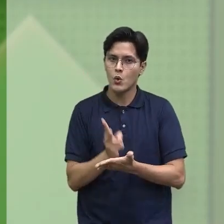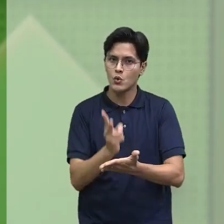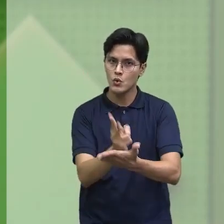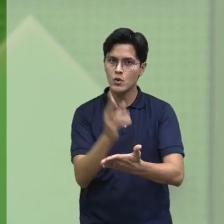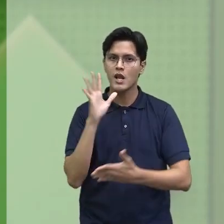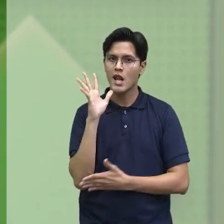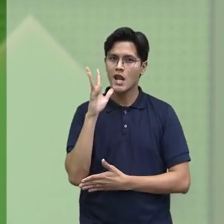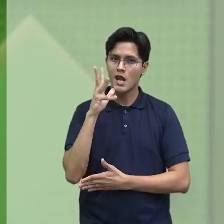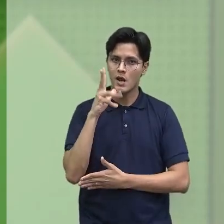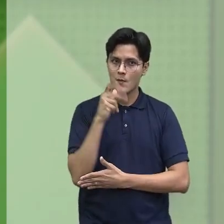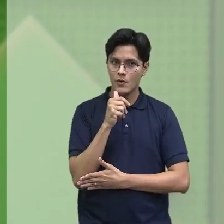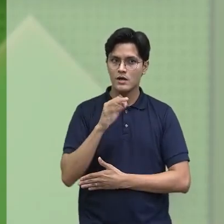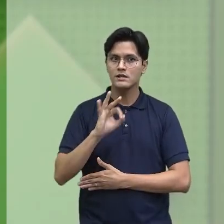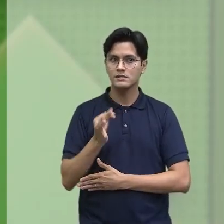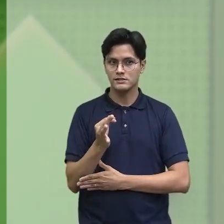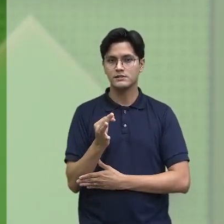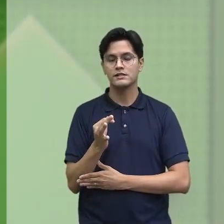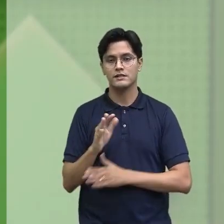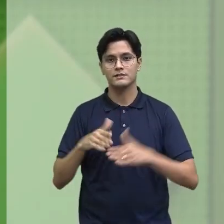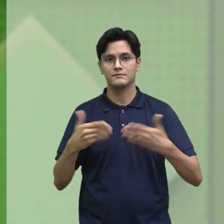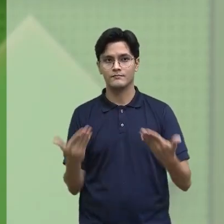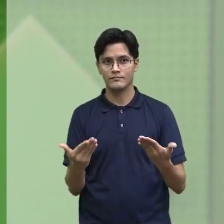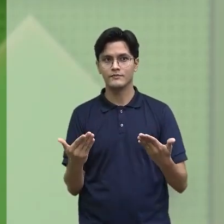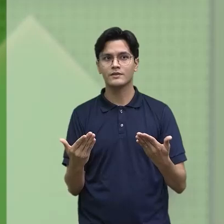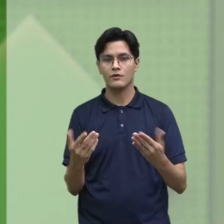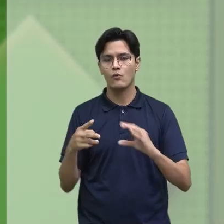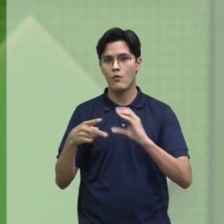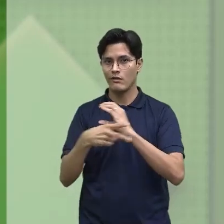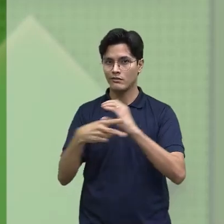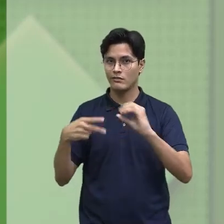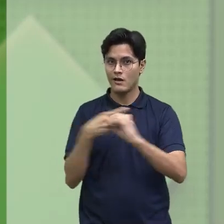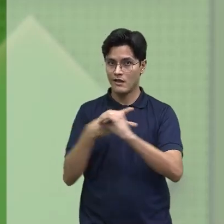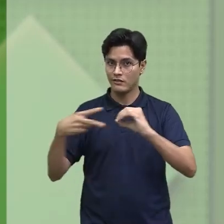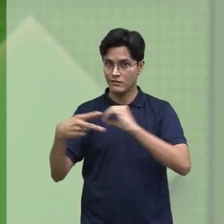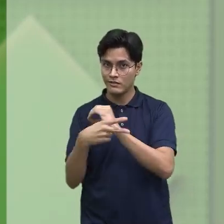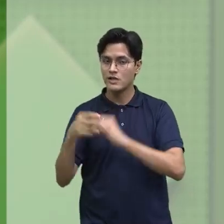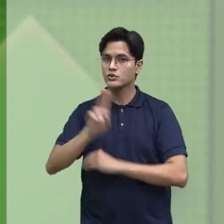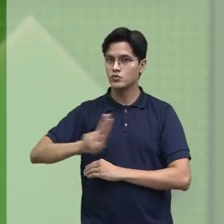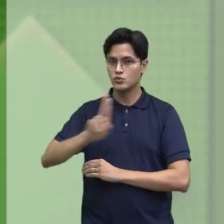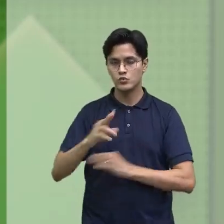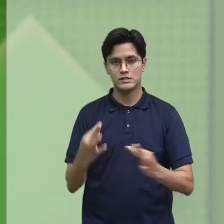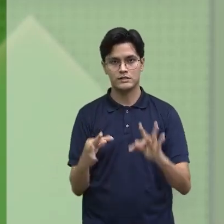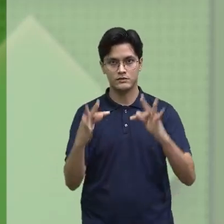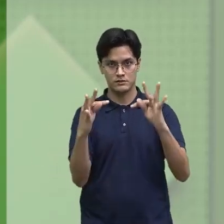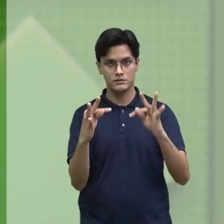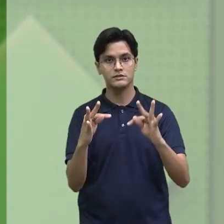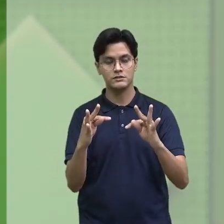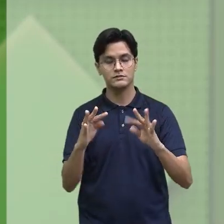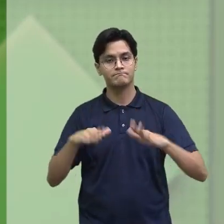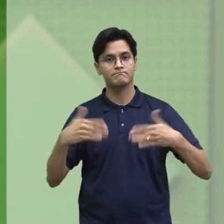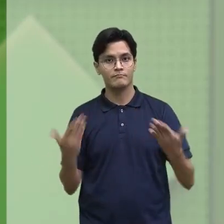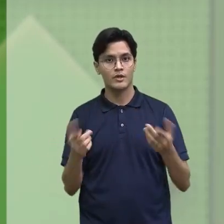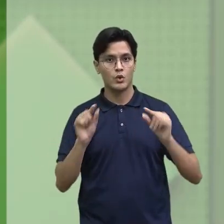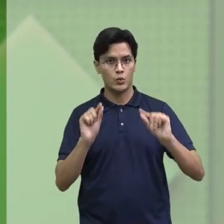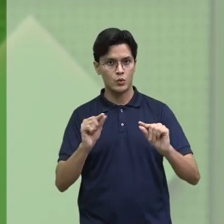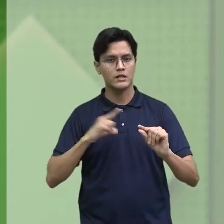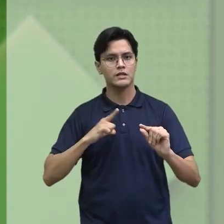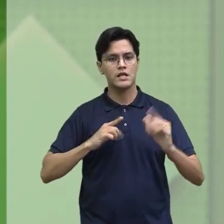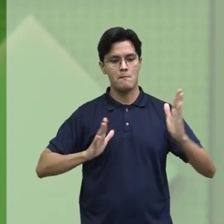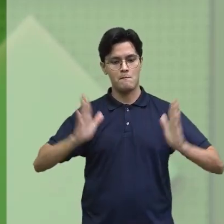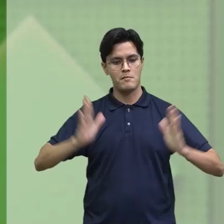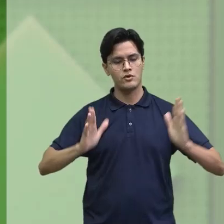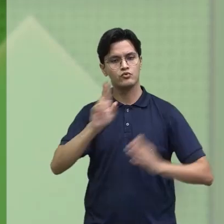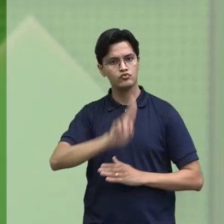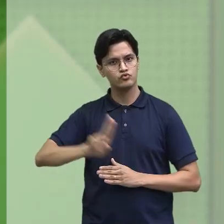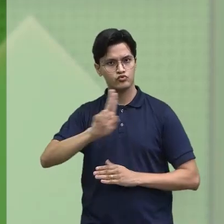muito mais tempo, né, e aí a pessoa não vai precisar se preocupar, né, se vai vencer, se vai estragar, porque ela está ali bem